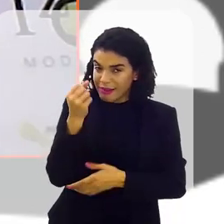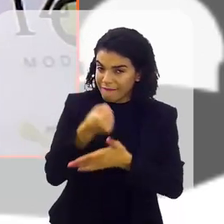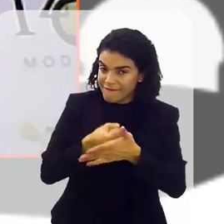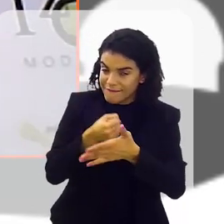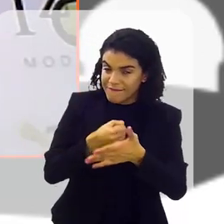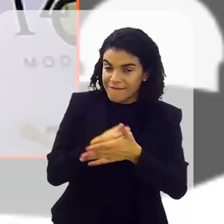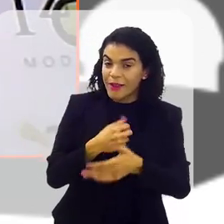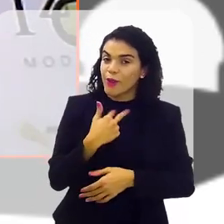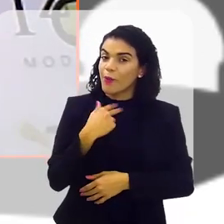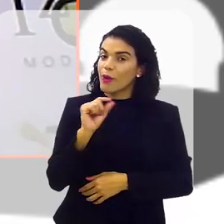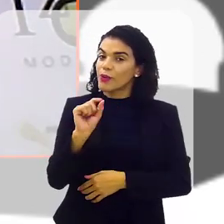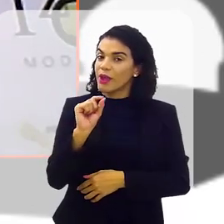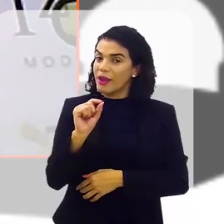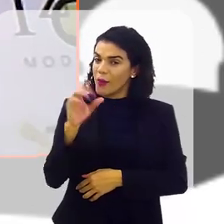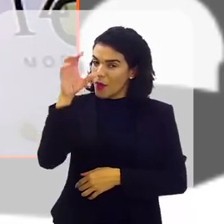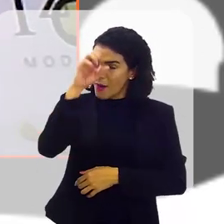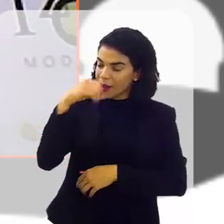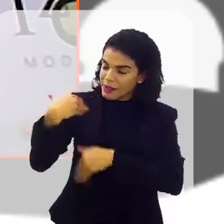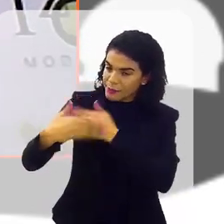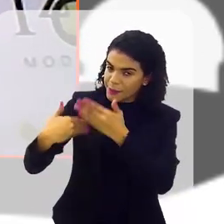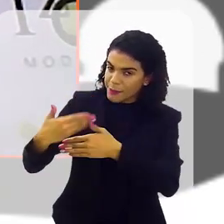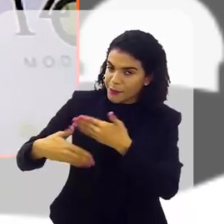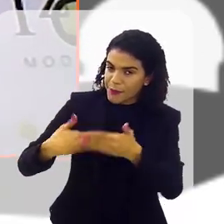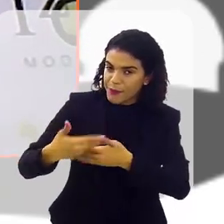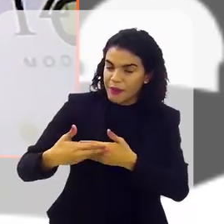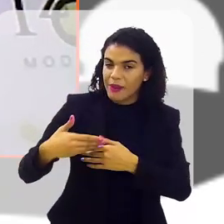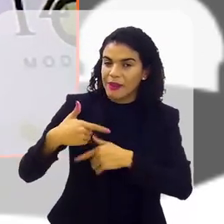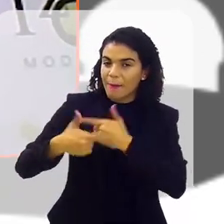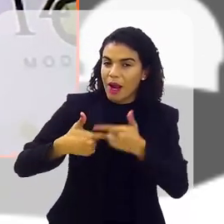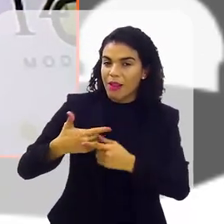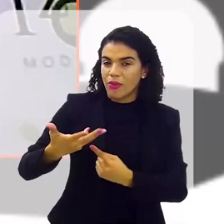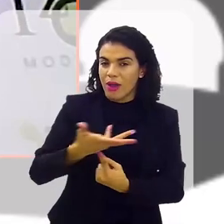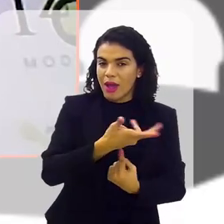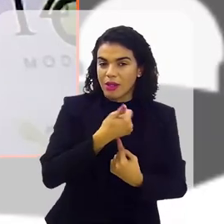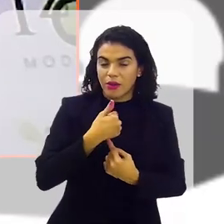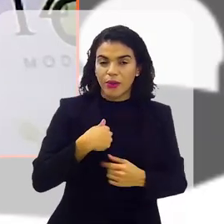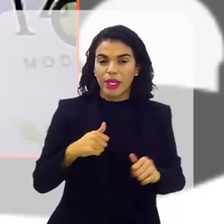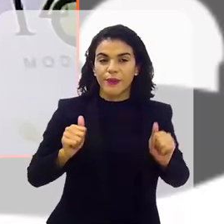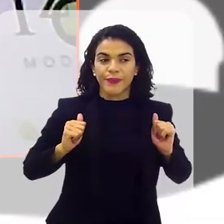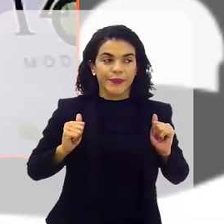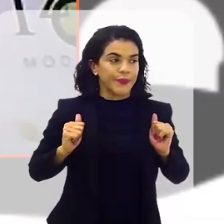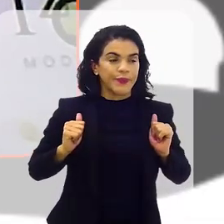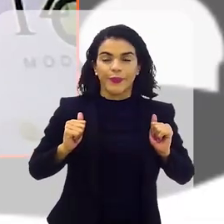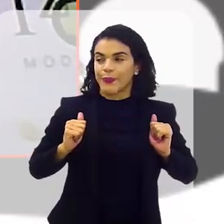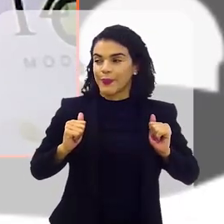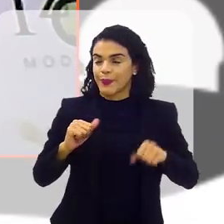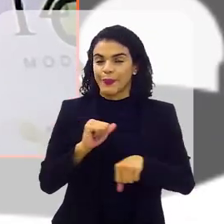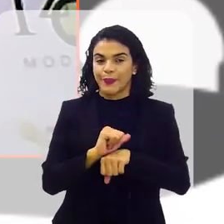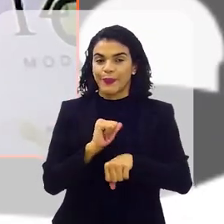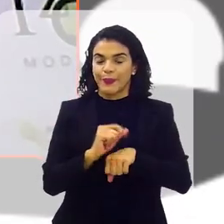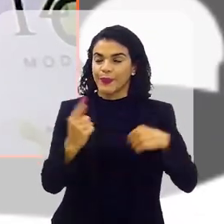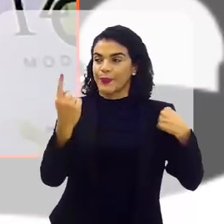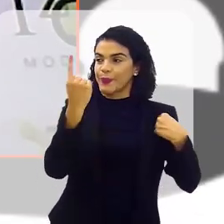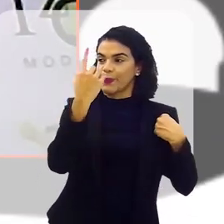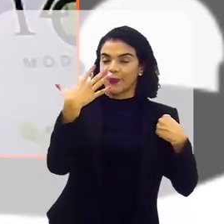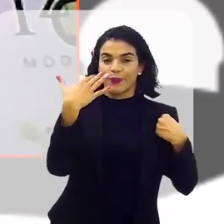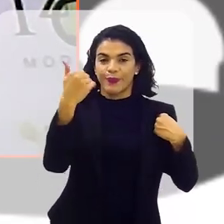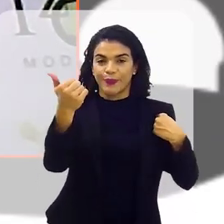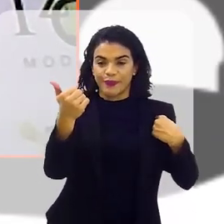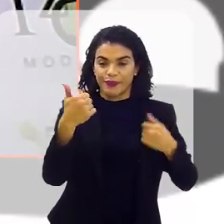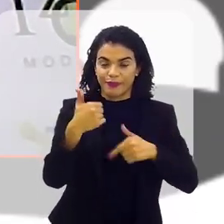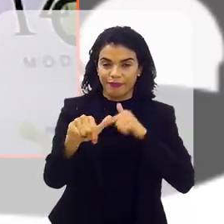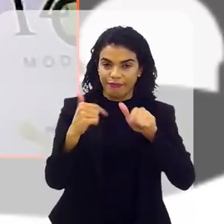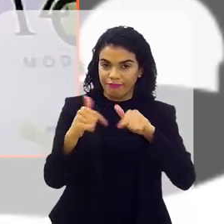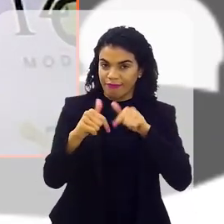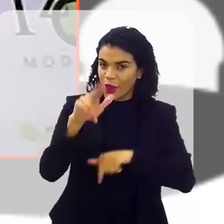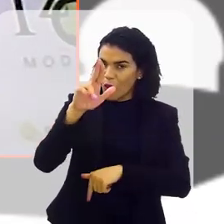o que a gente não pode eu aprendi durante todo esse tempo de arte é ficar de braços cruzados esperando ser chamado para